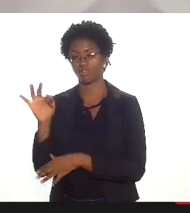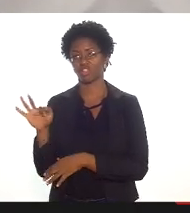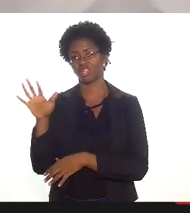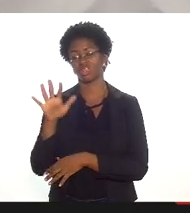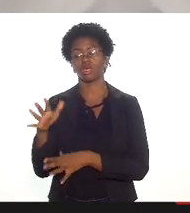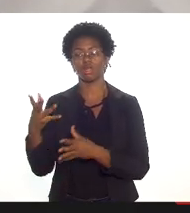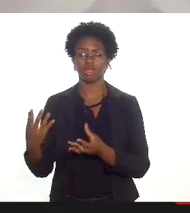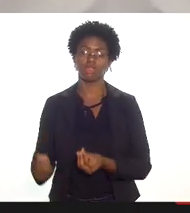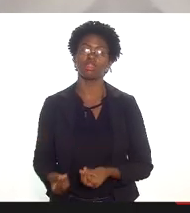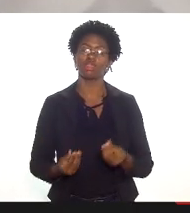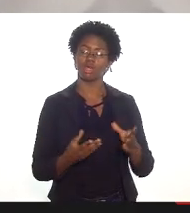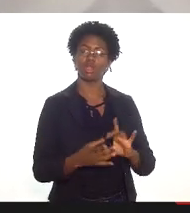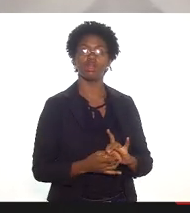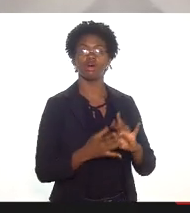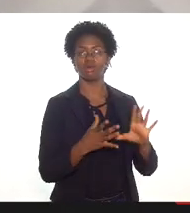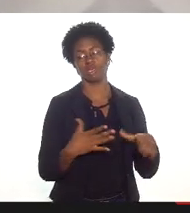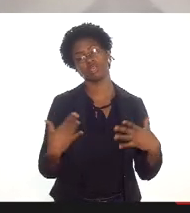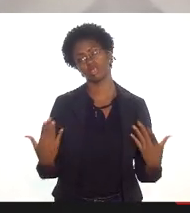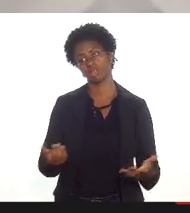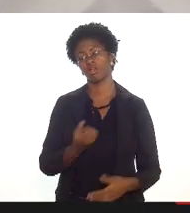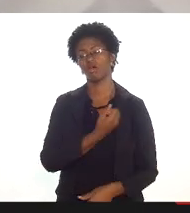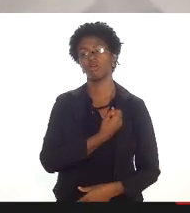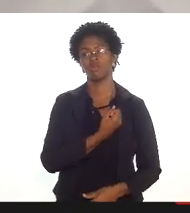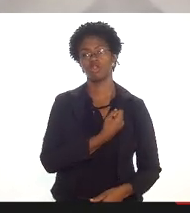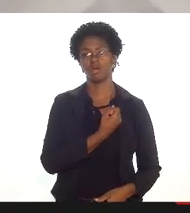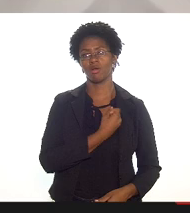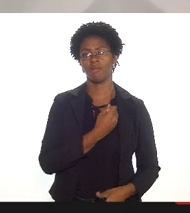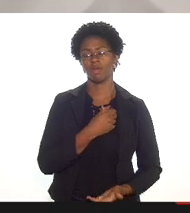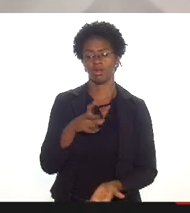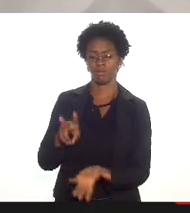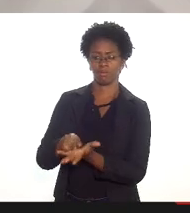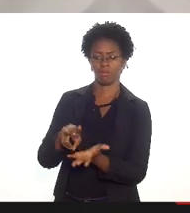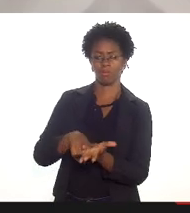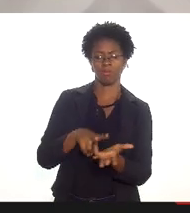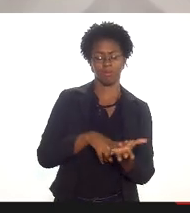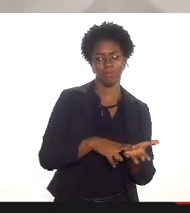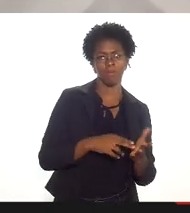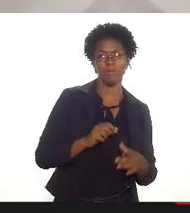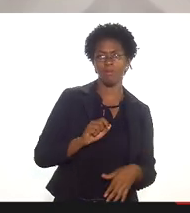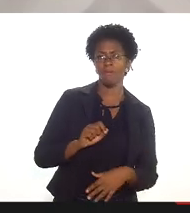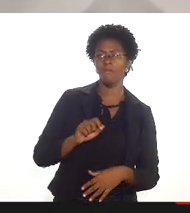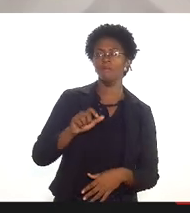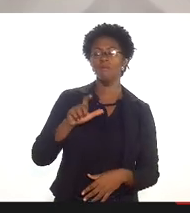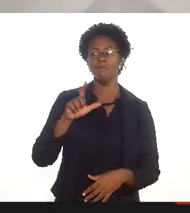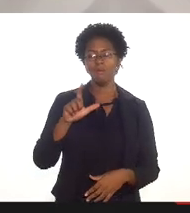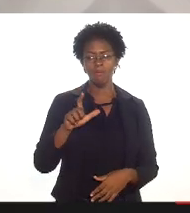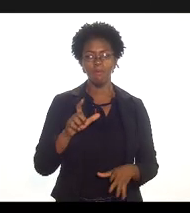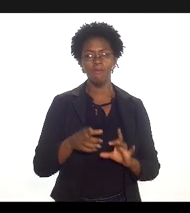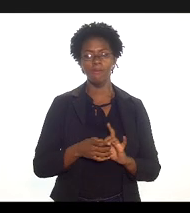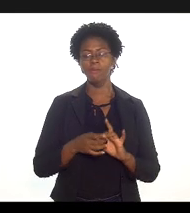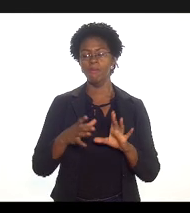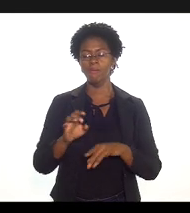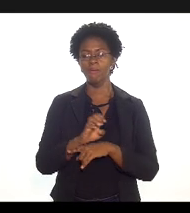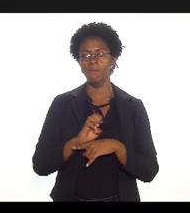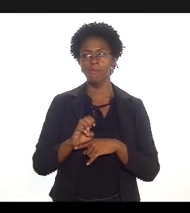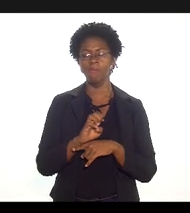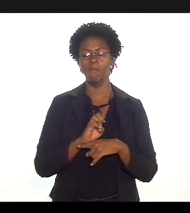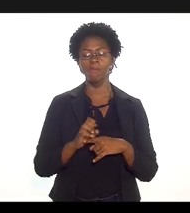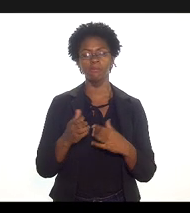um aumento do número de leitos à disposição do Estado a